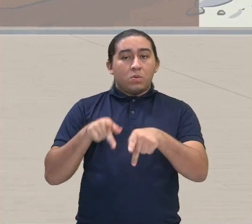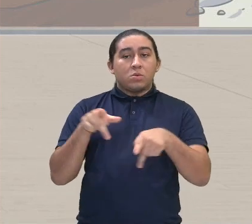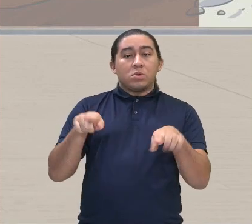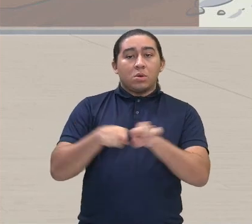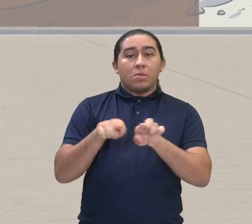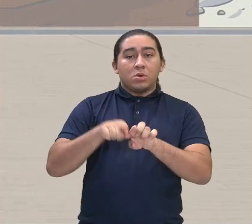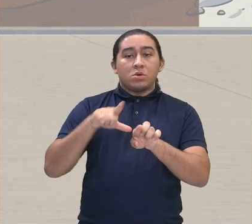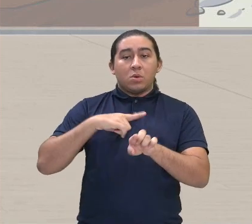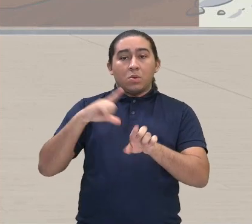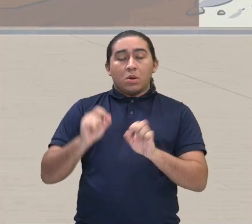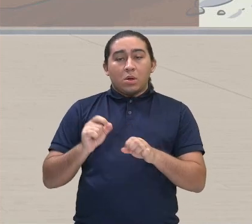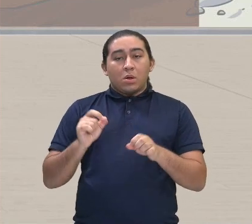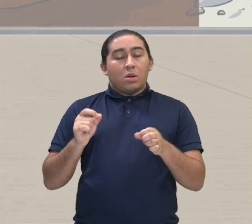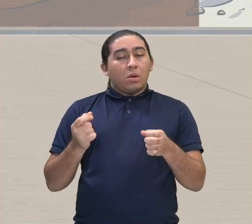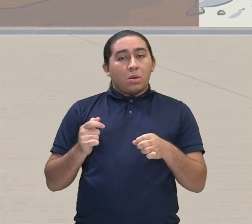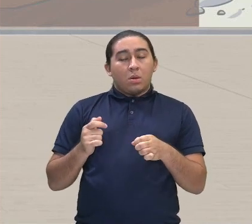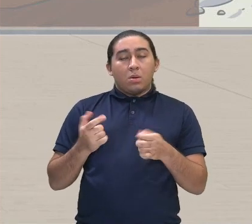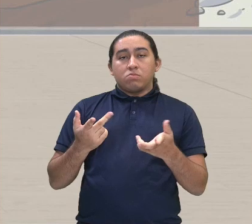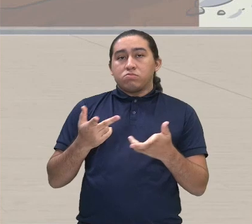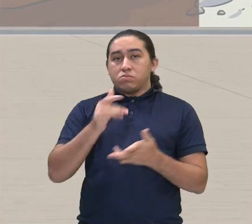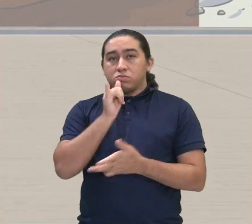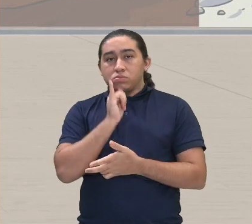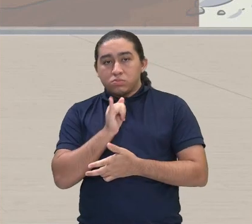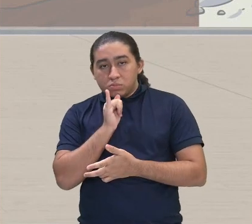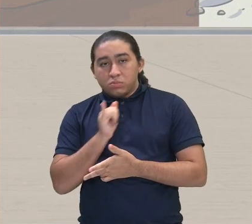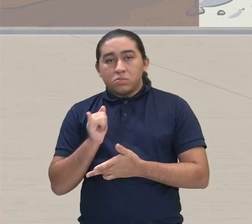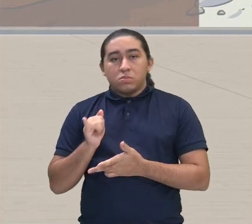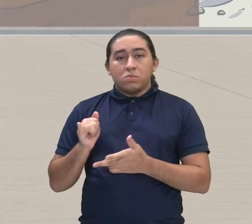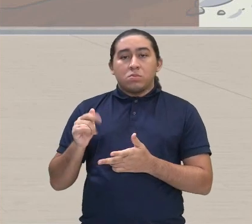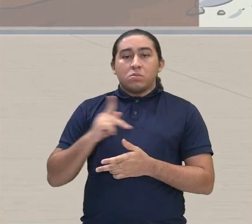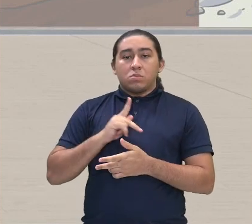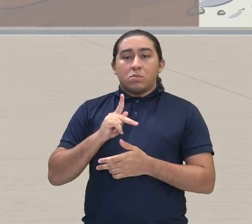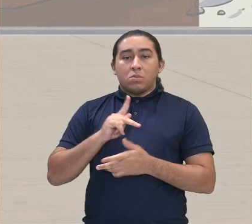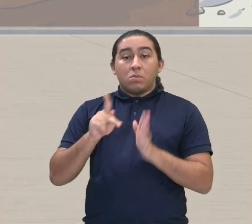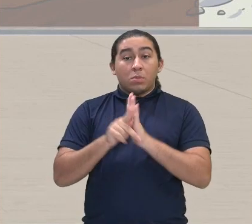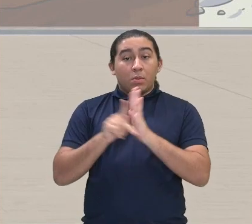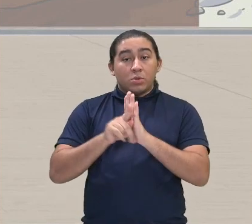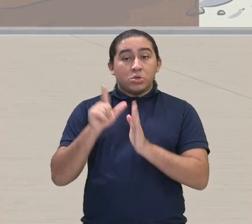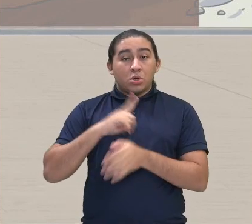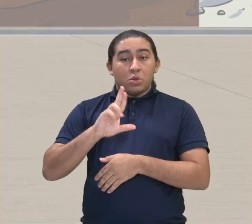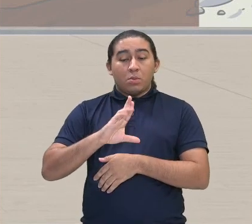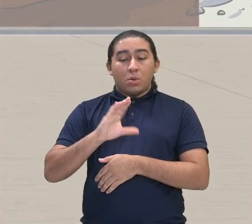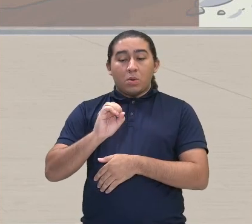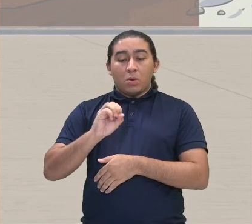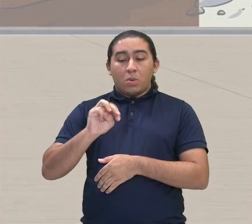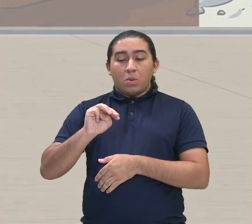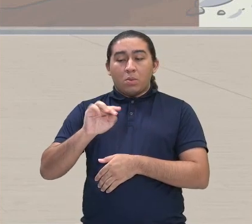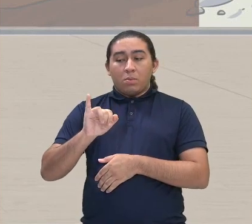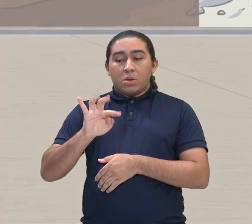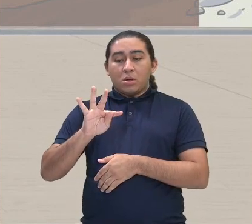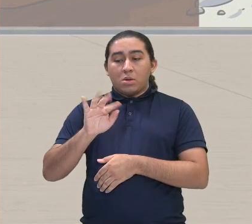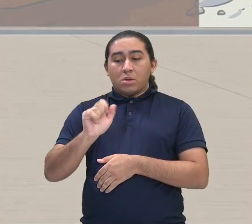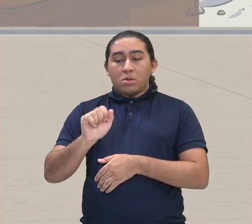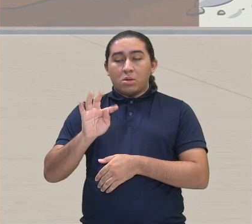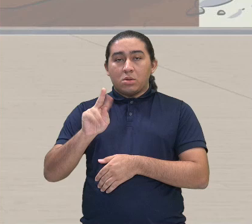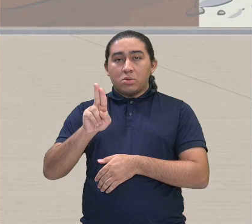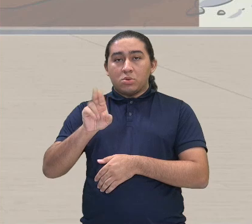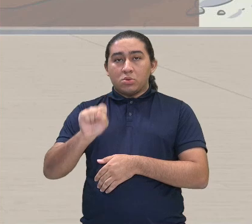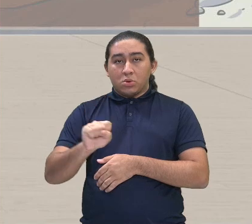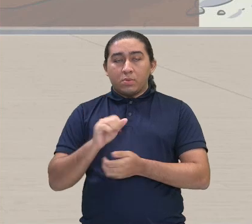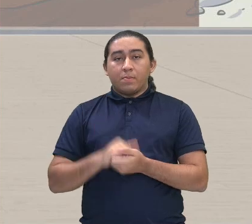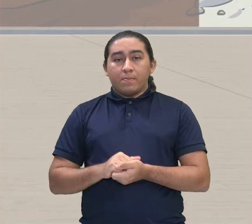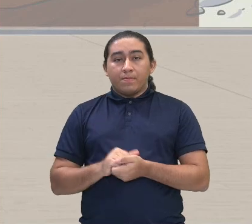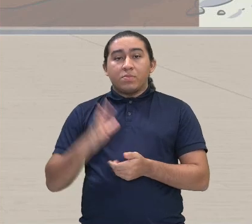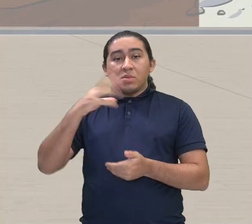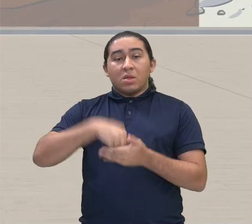né? Nós vamos ter então aí o chamado comitatus, tá bom? Que era onde, dentro da cultura germânica, em um